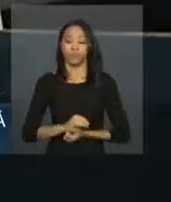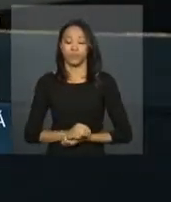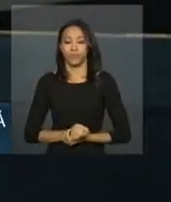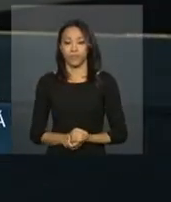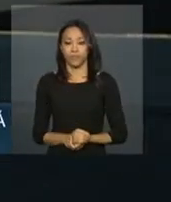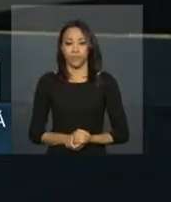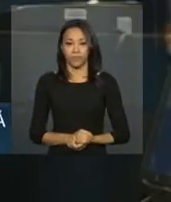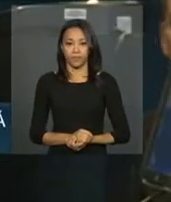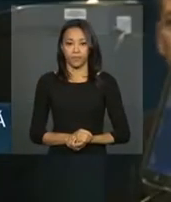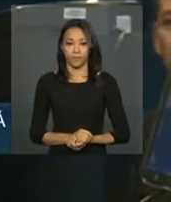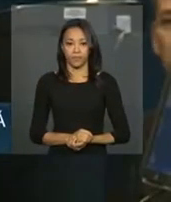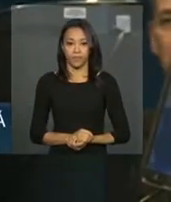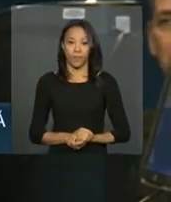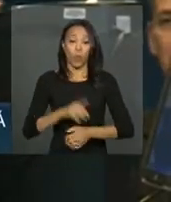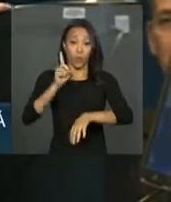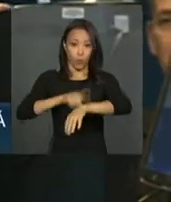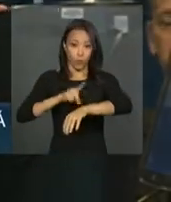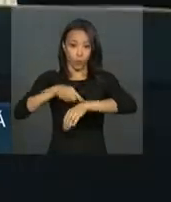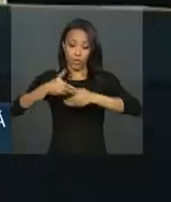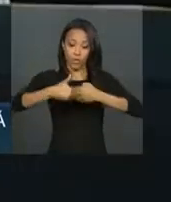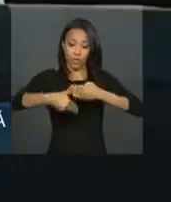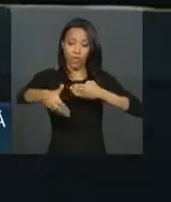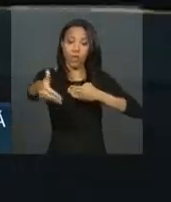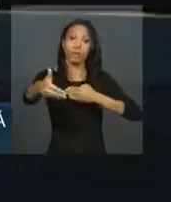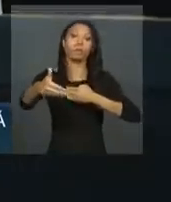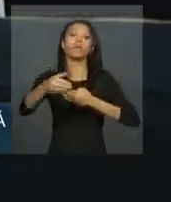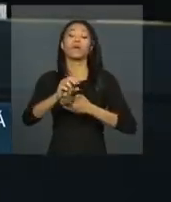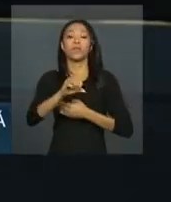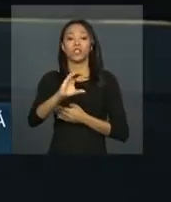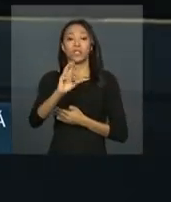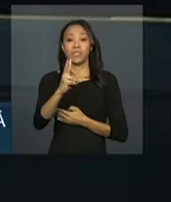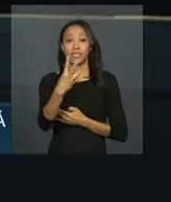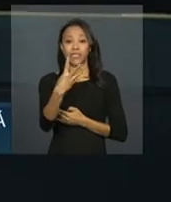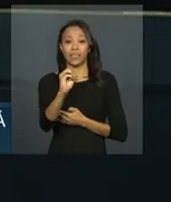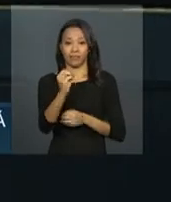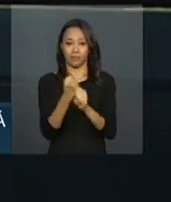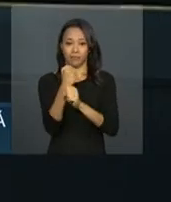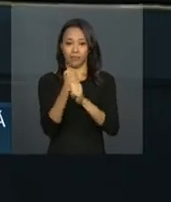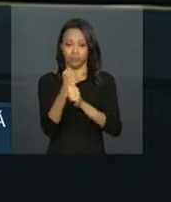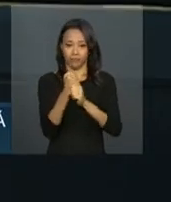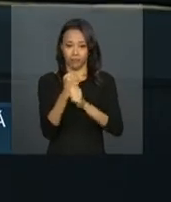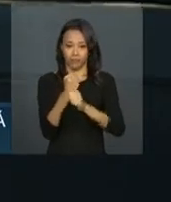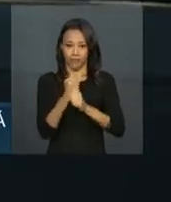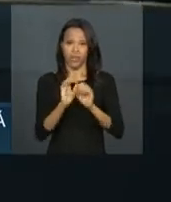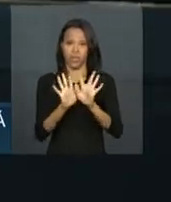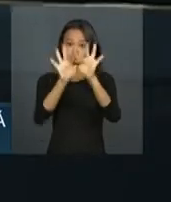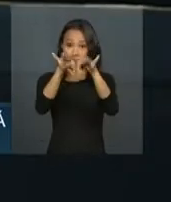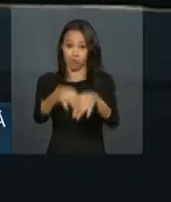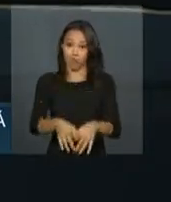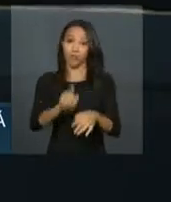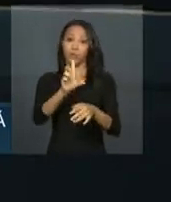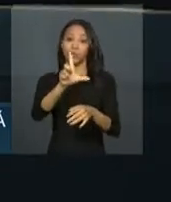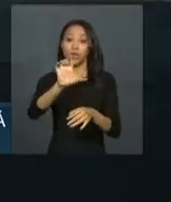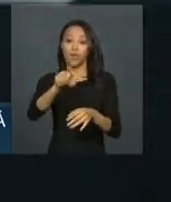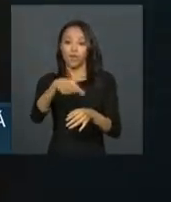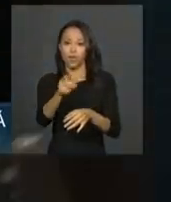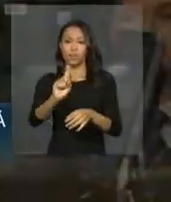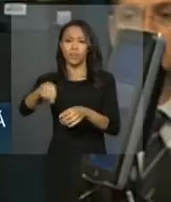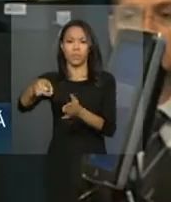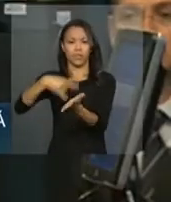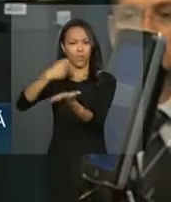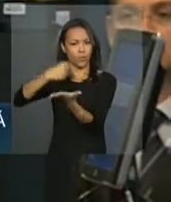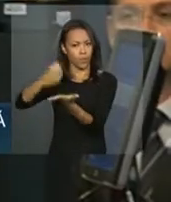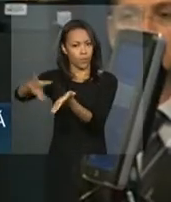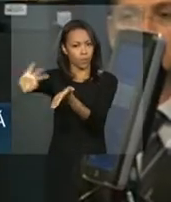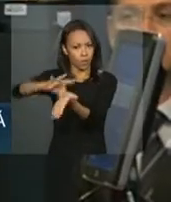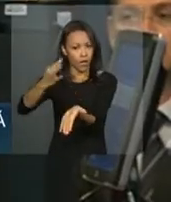conversoras o prazo de concessão é de 30 anos com a conclusão do leilão e assinaturas dos contratos as